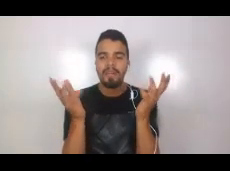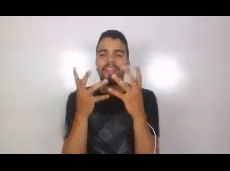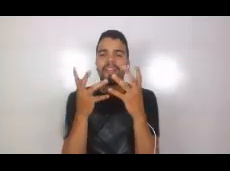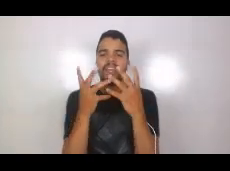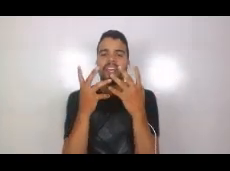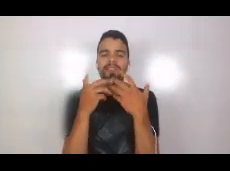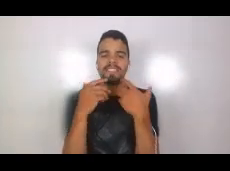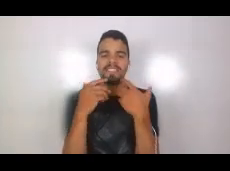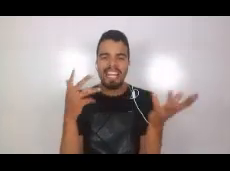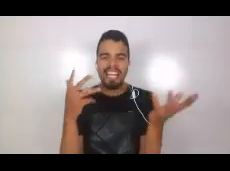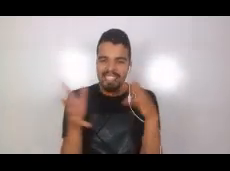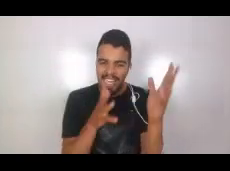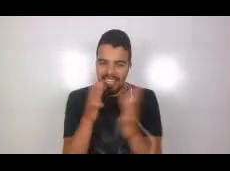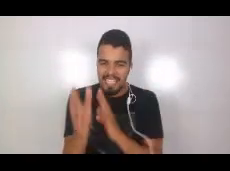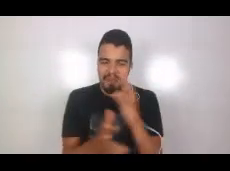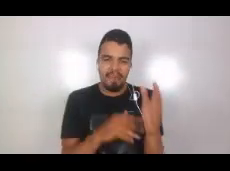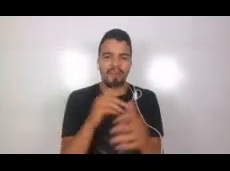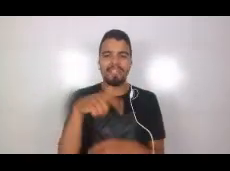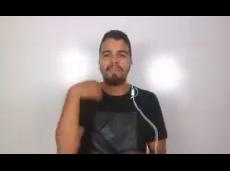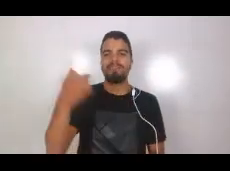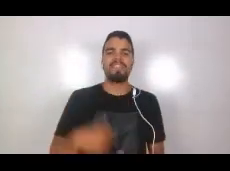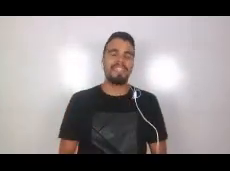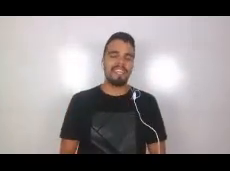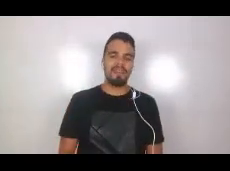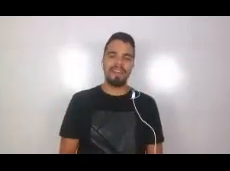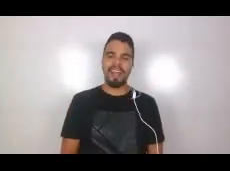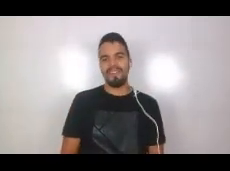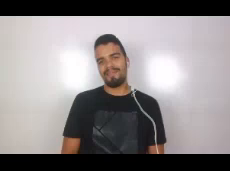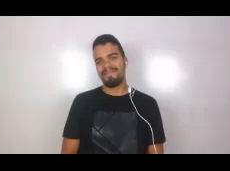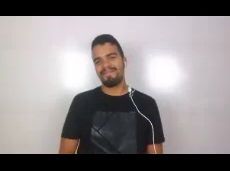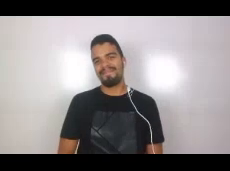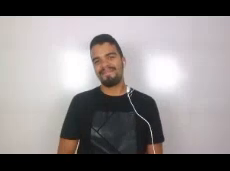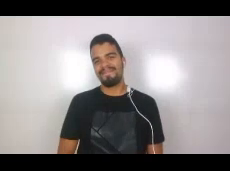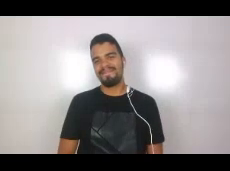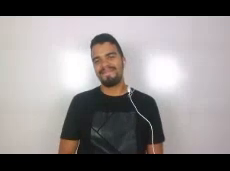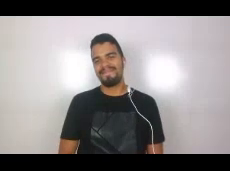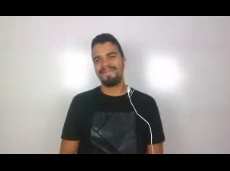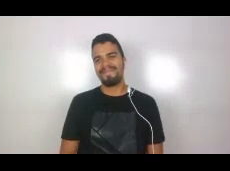carro, eu sinalizaria para outra pessoa entender que é um carro?